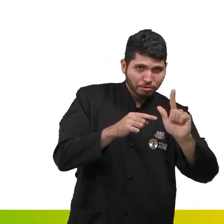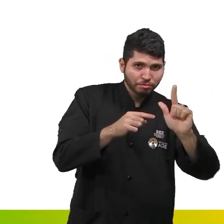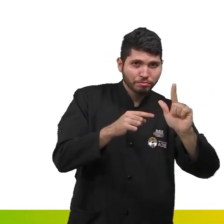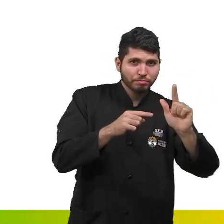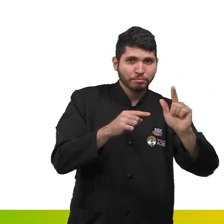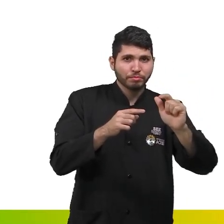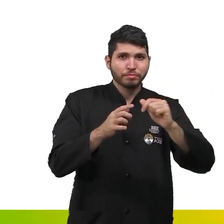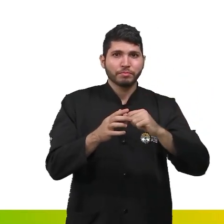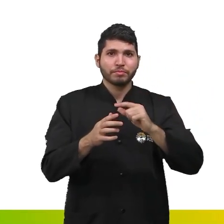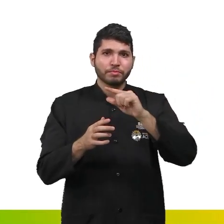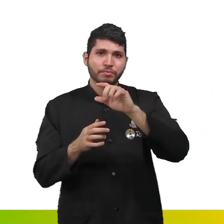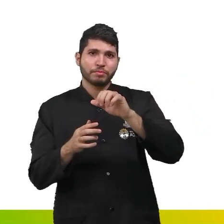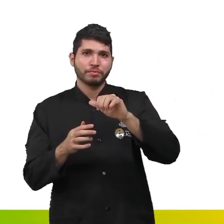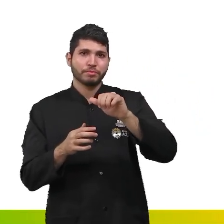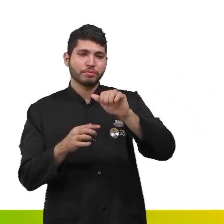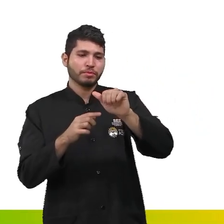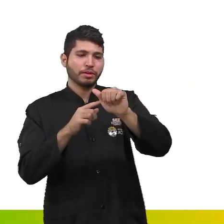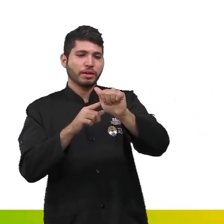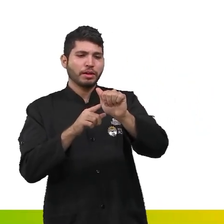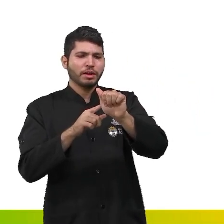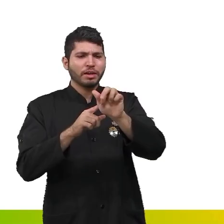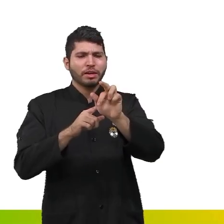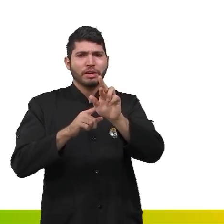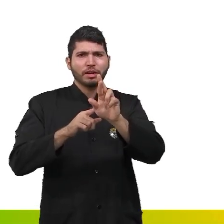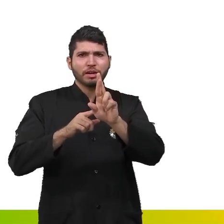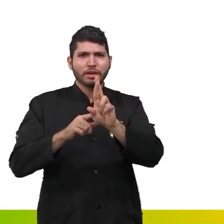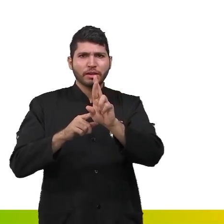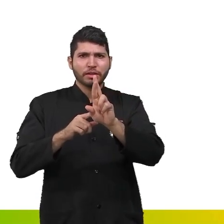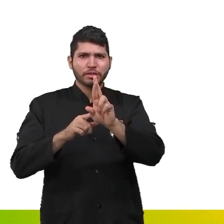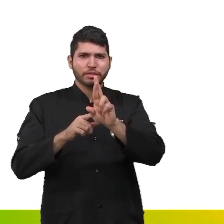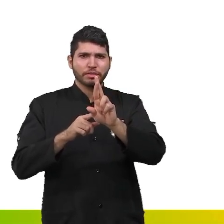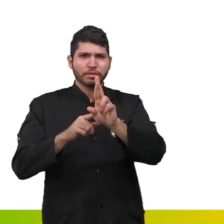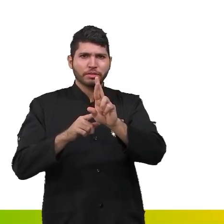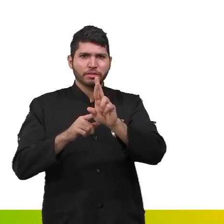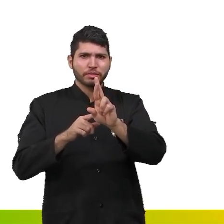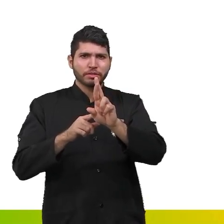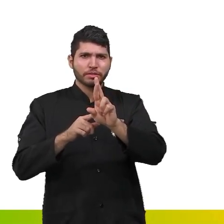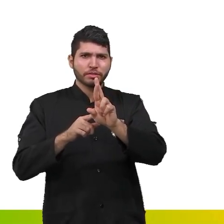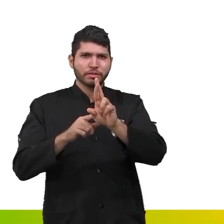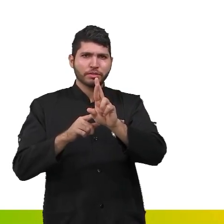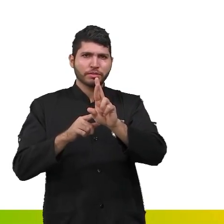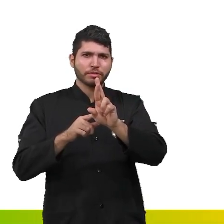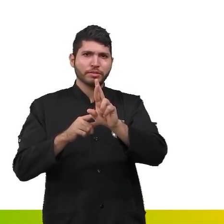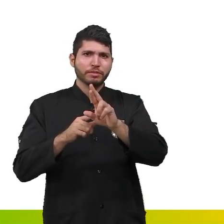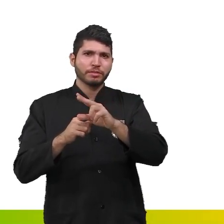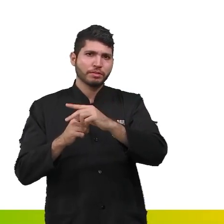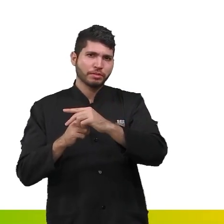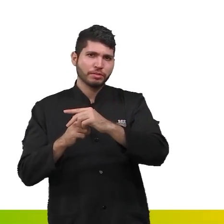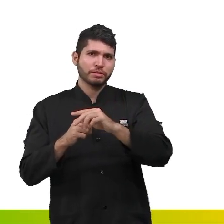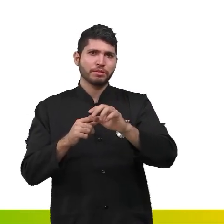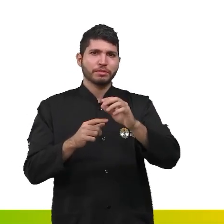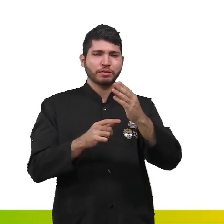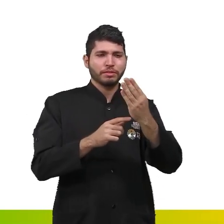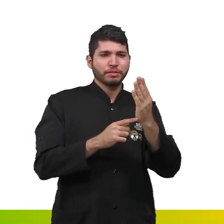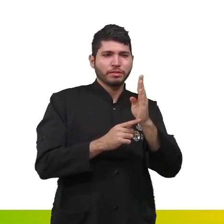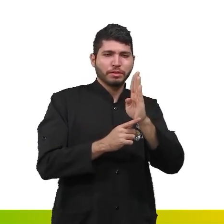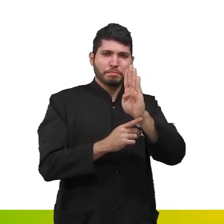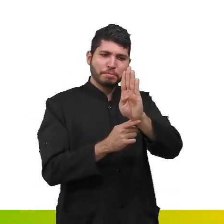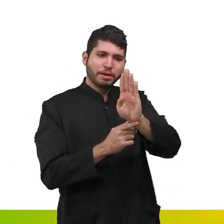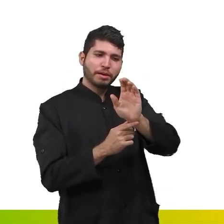terminações, botar o radical mais a terminação, aba, então, yo